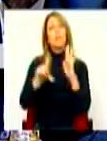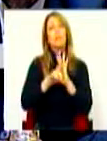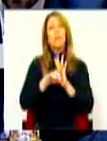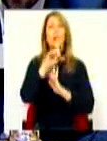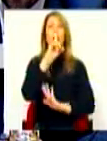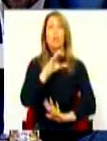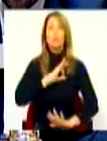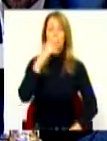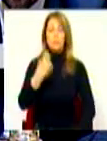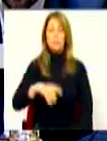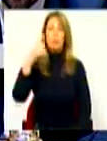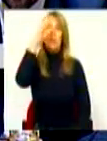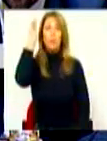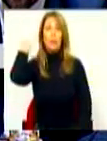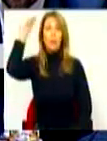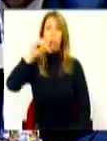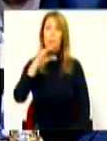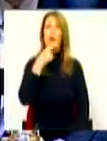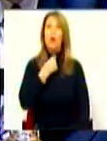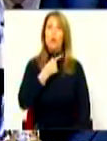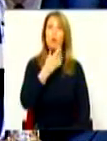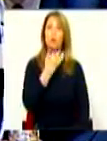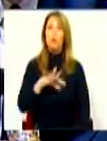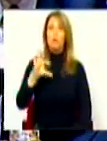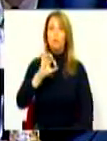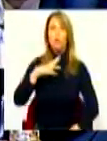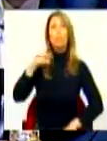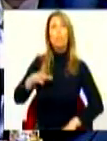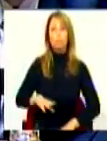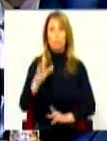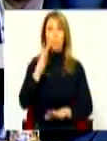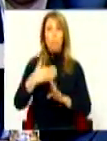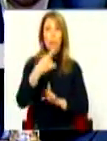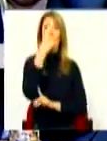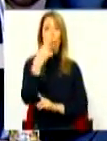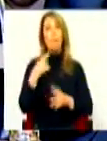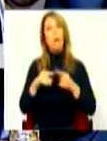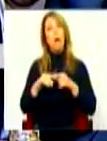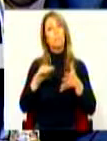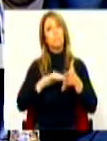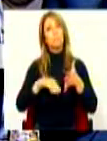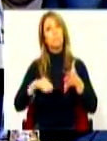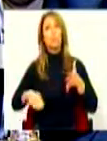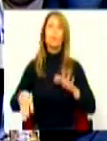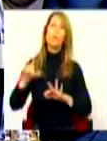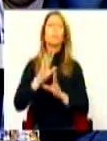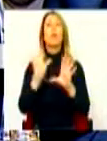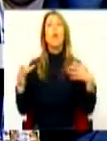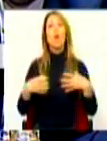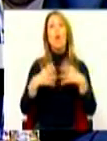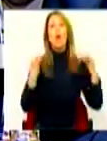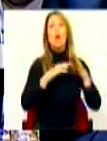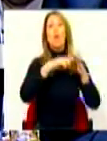agosto de 2018, e Portugal foi uma das partes signatárias originárias. Esta Convenção constitui um